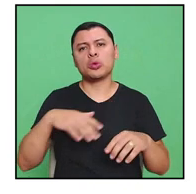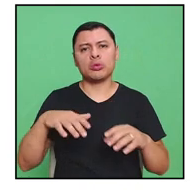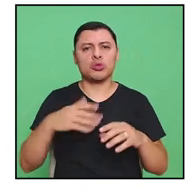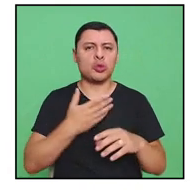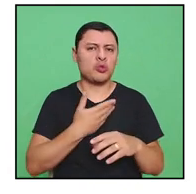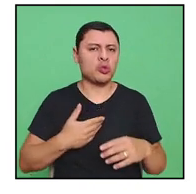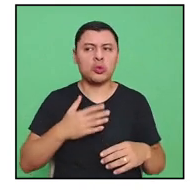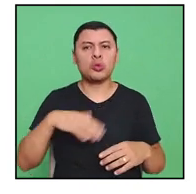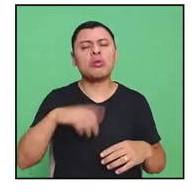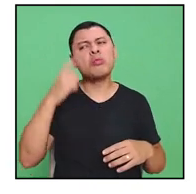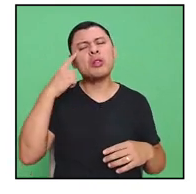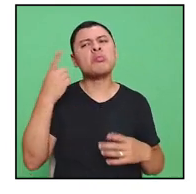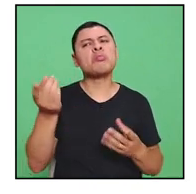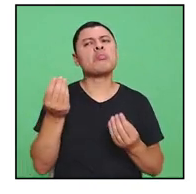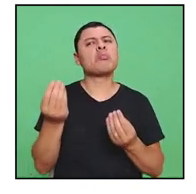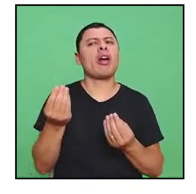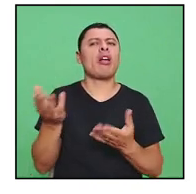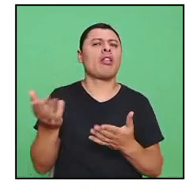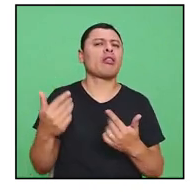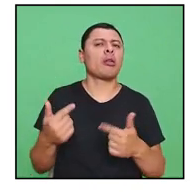funcionalidade daquele trabalho.